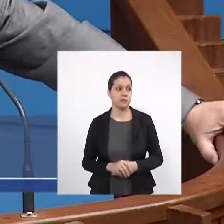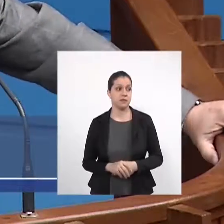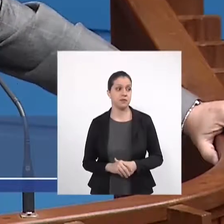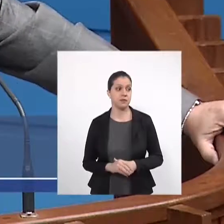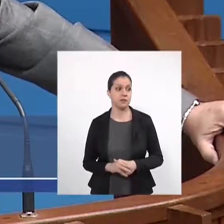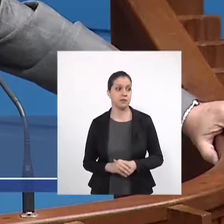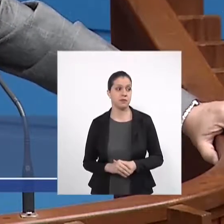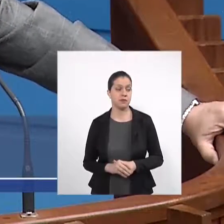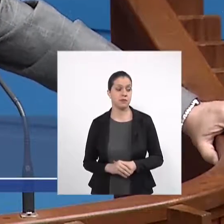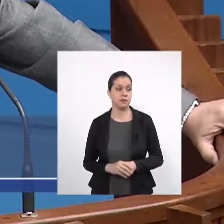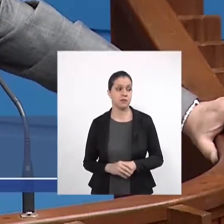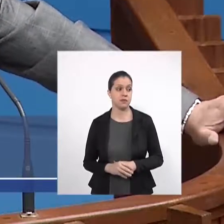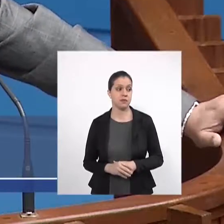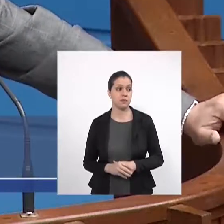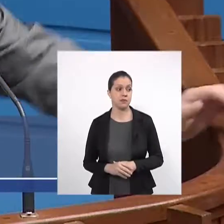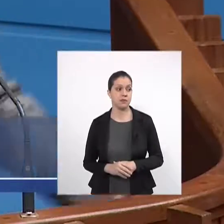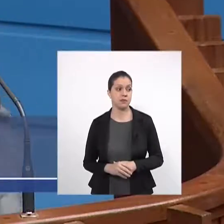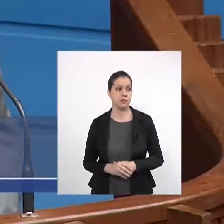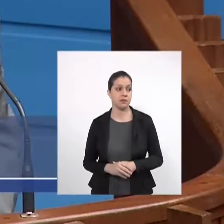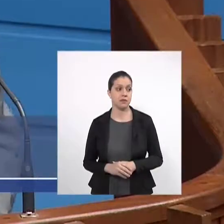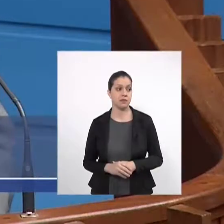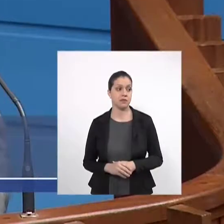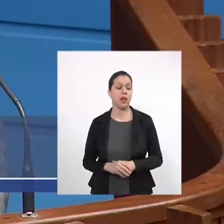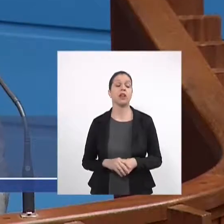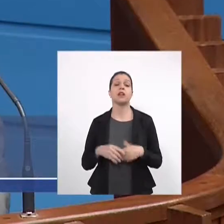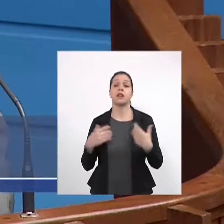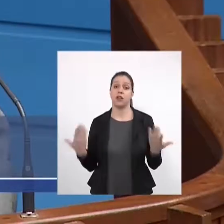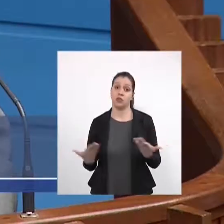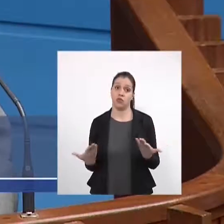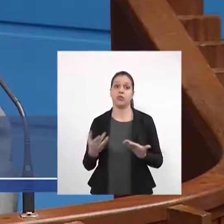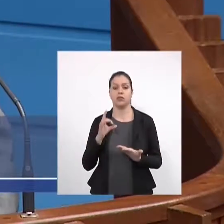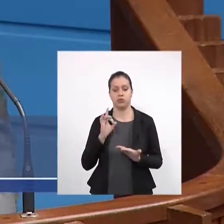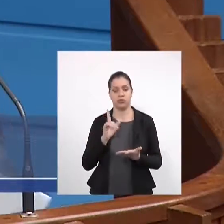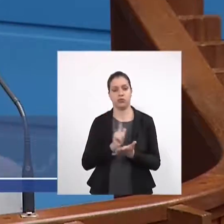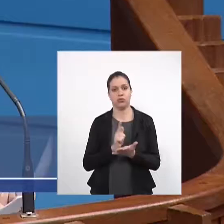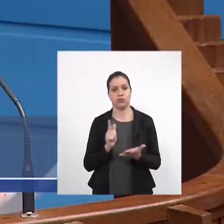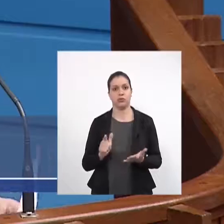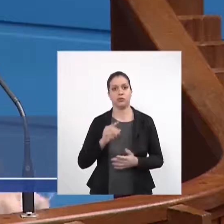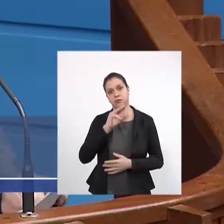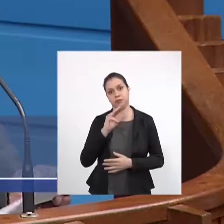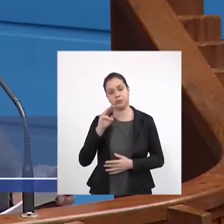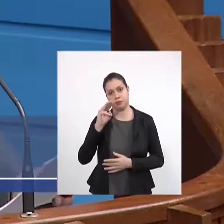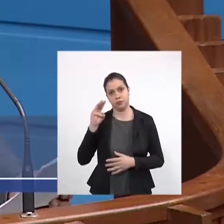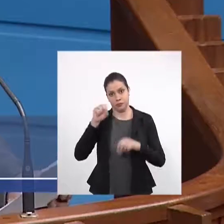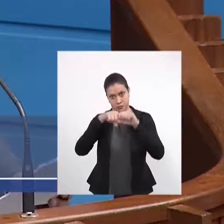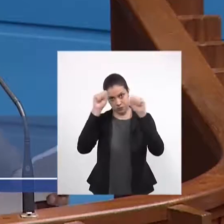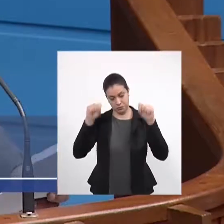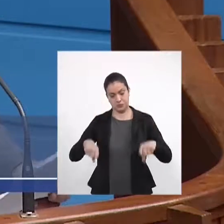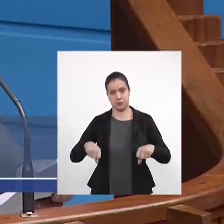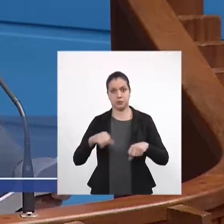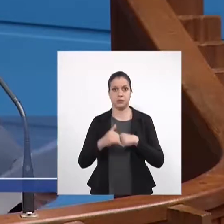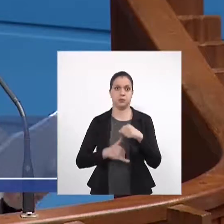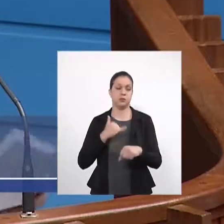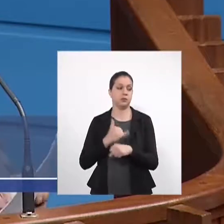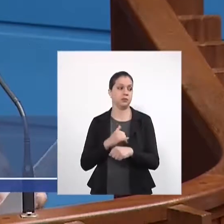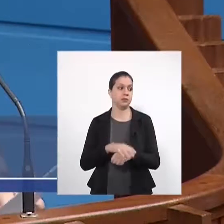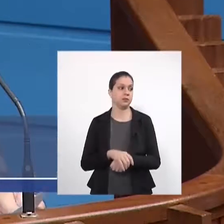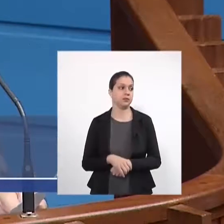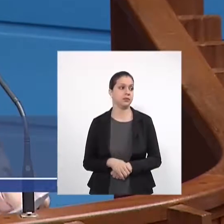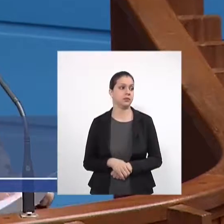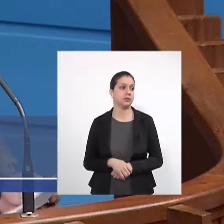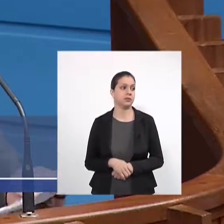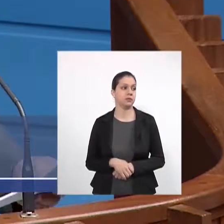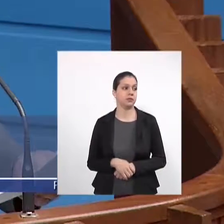A partir daí, só a versão digital, que, aliás, o corpo de colaboradores de O